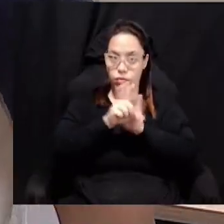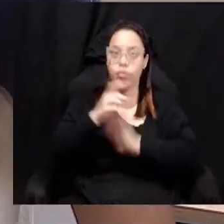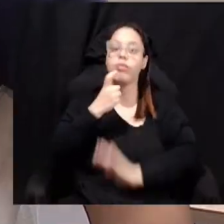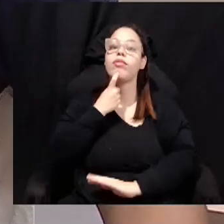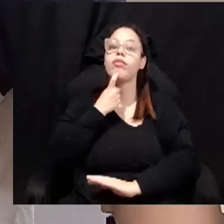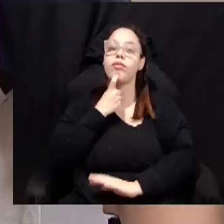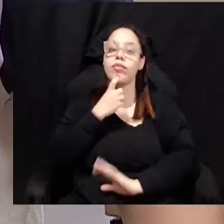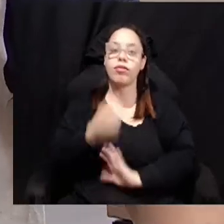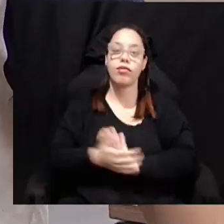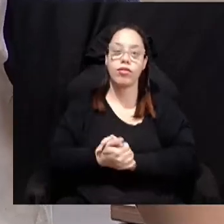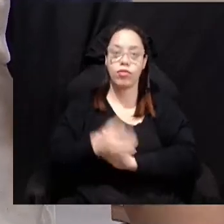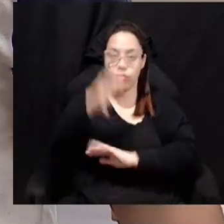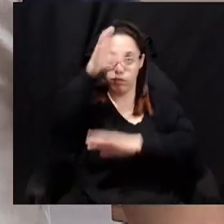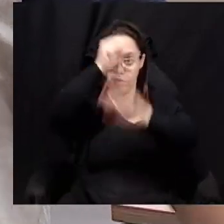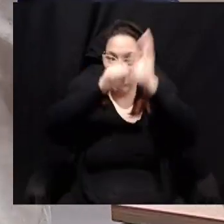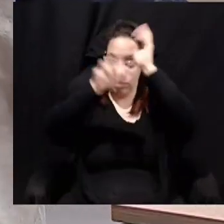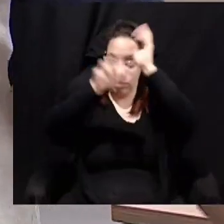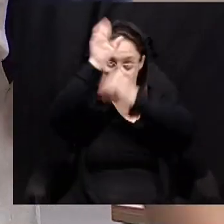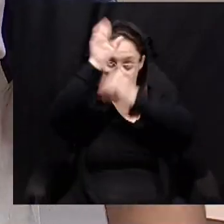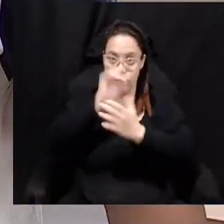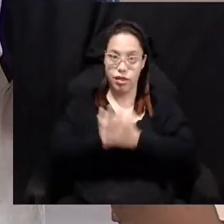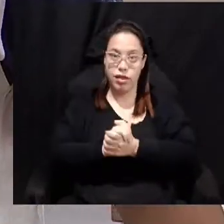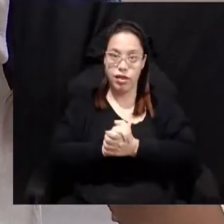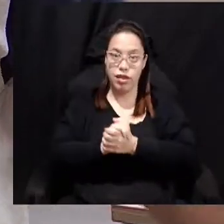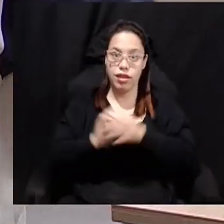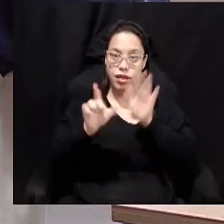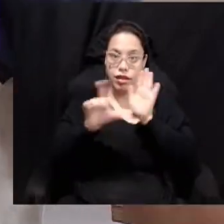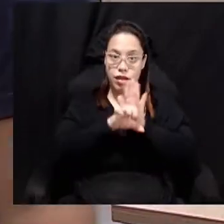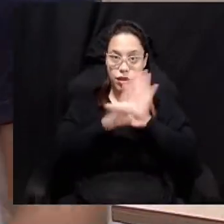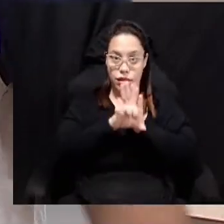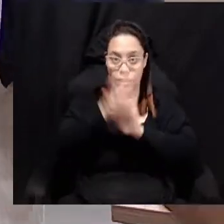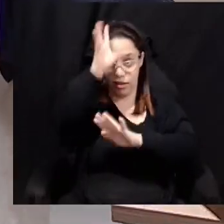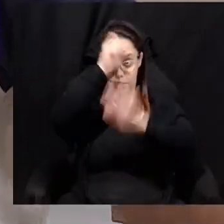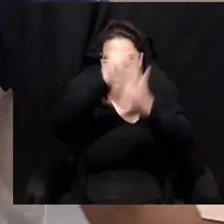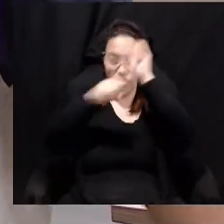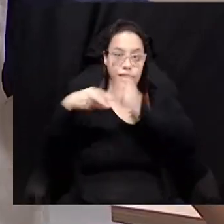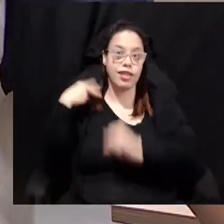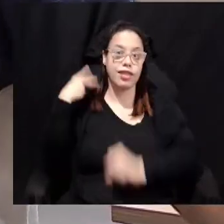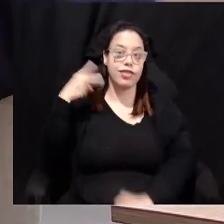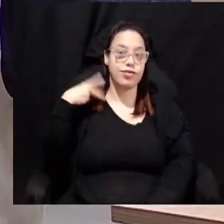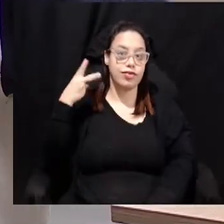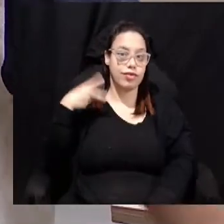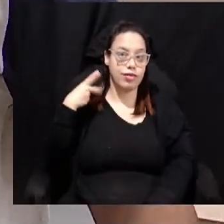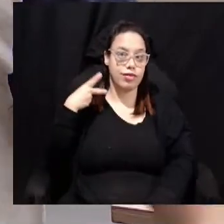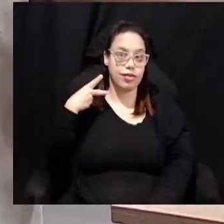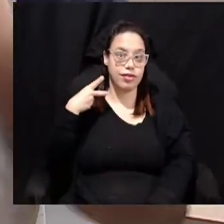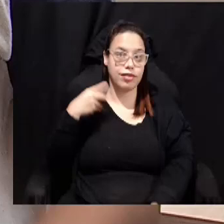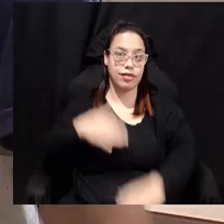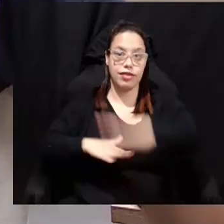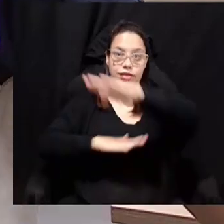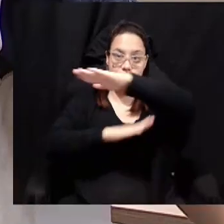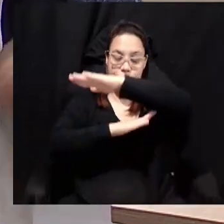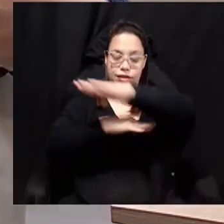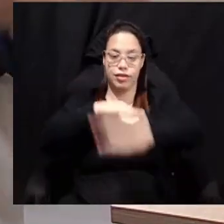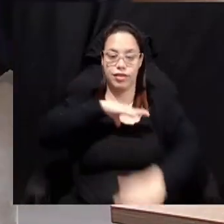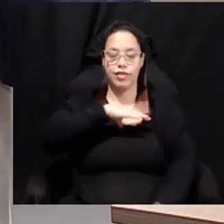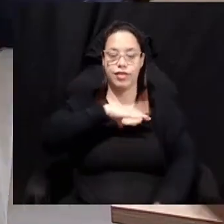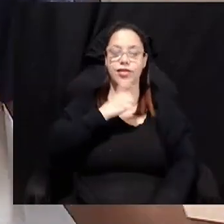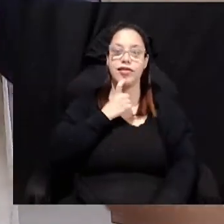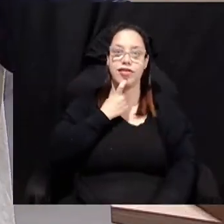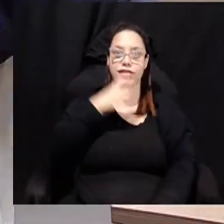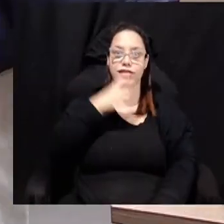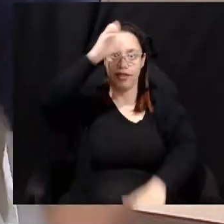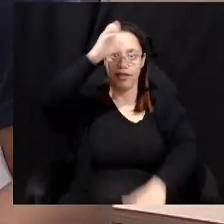Aprendi sobre as leis, eu aprendi sobre vereadores, eu aprendi sobre a Câmara Municipal de Campinas, eu aprendi sobre